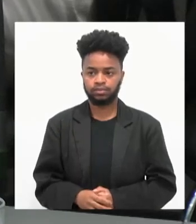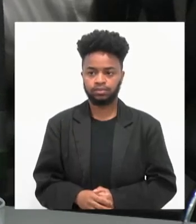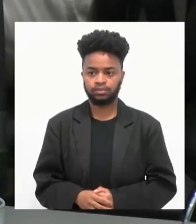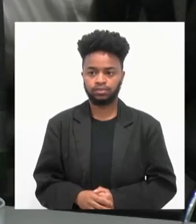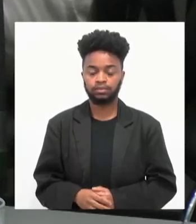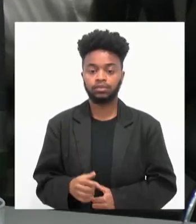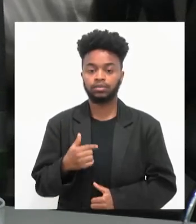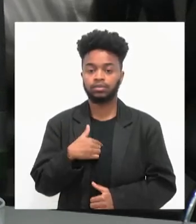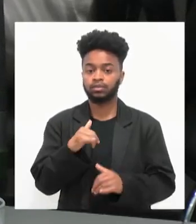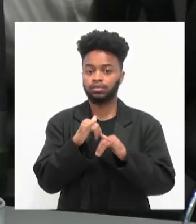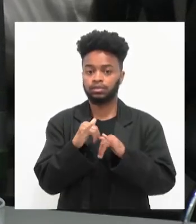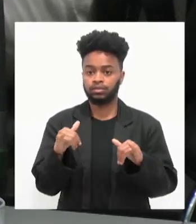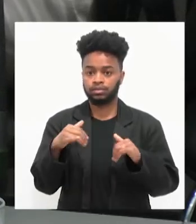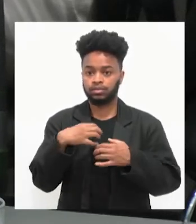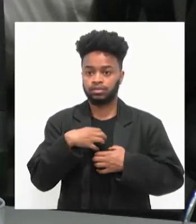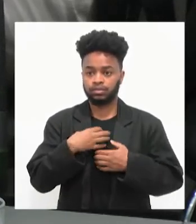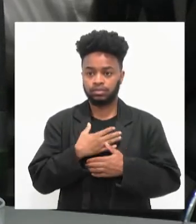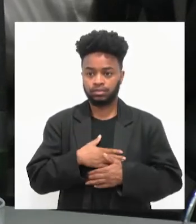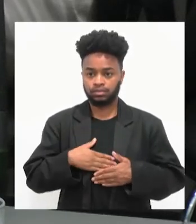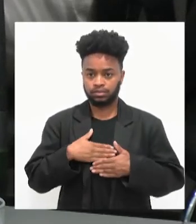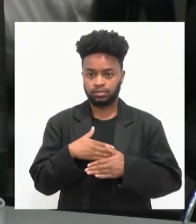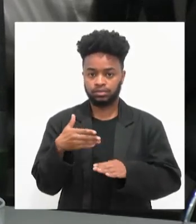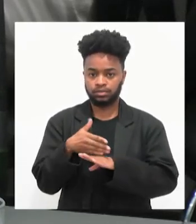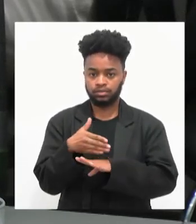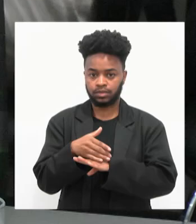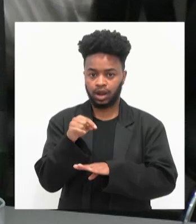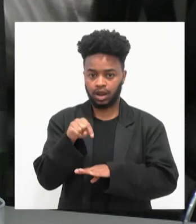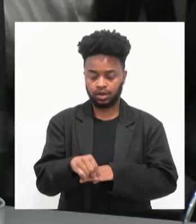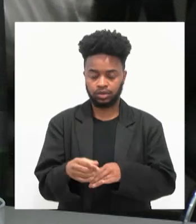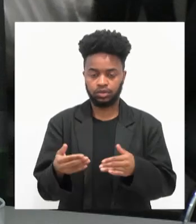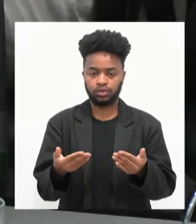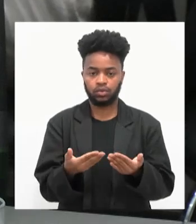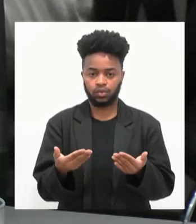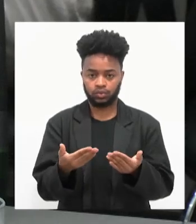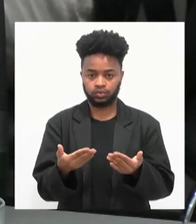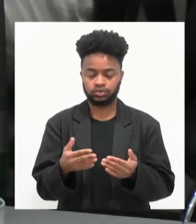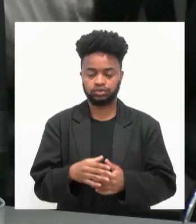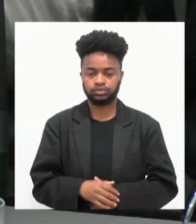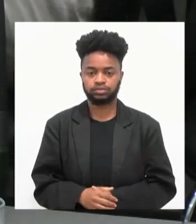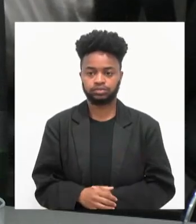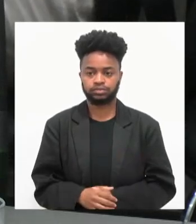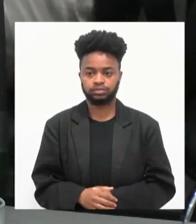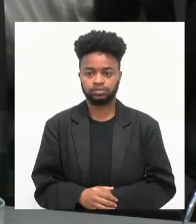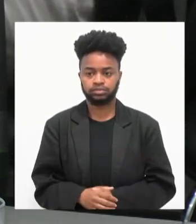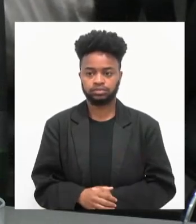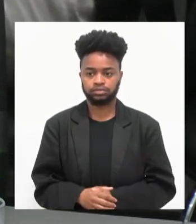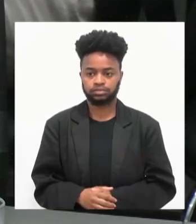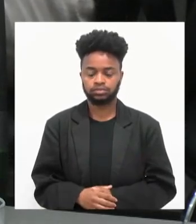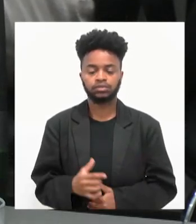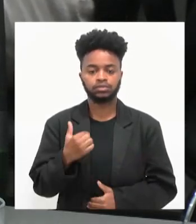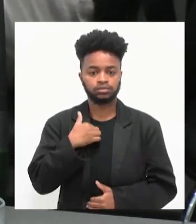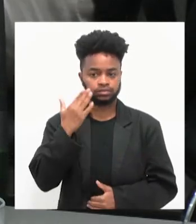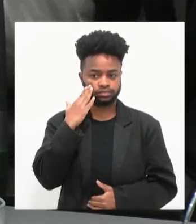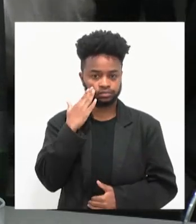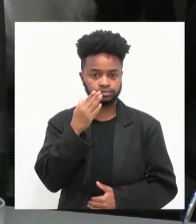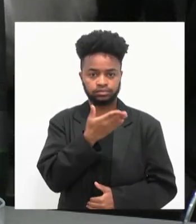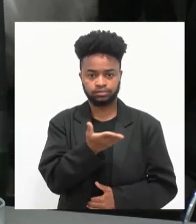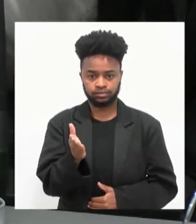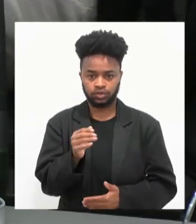Primeiramente, falar que é uma honra estar aqui nessa comissão, nessa casa. Sei da luta dos senhores